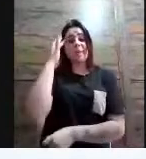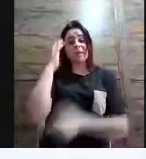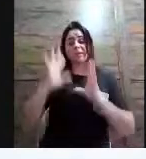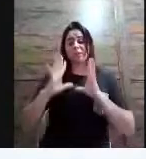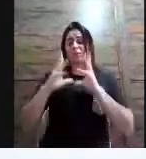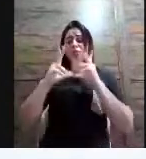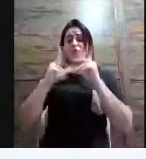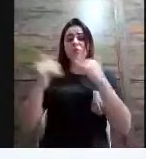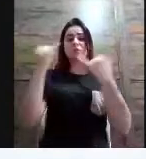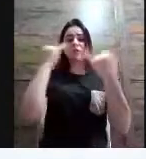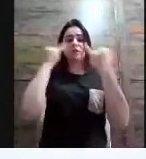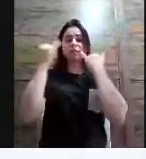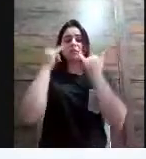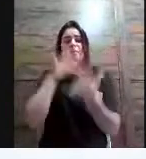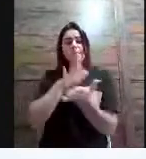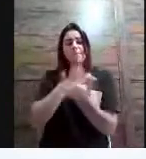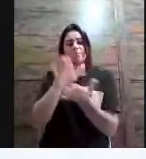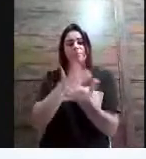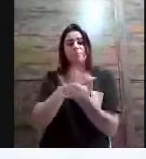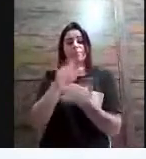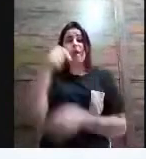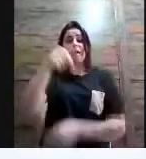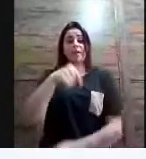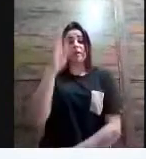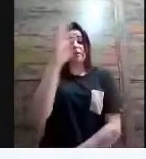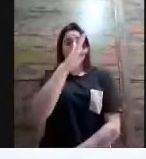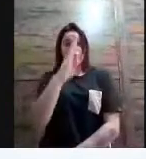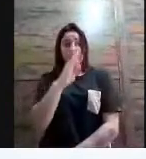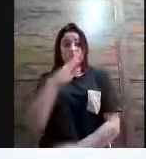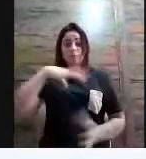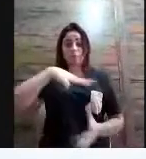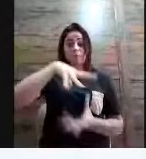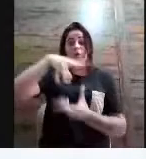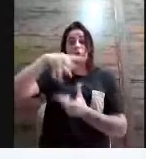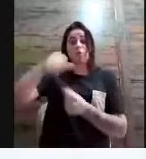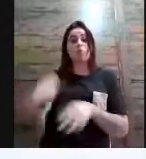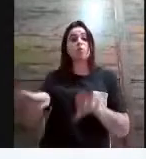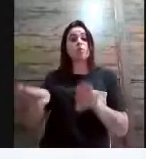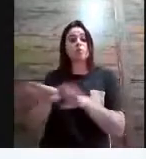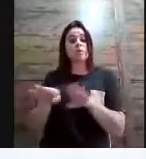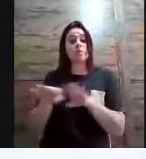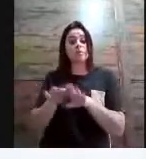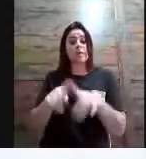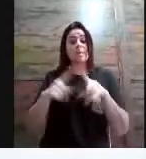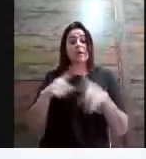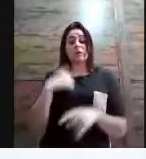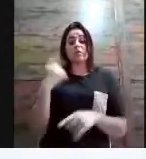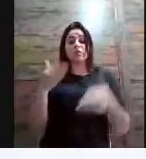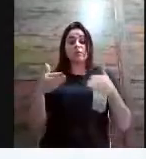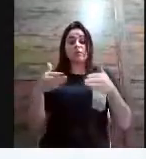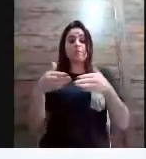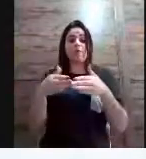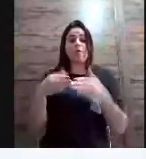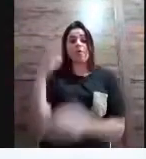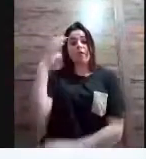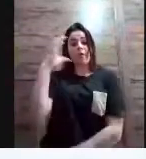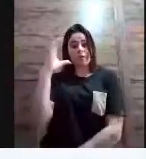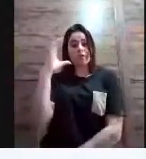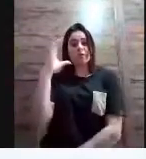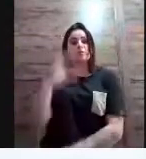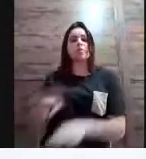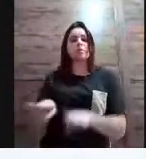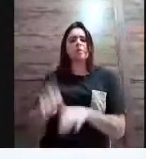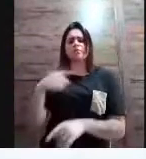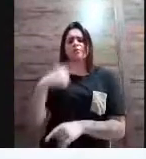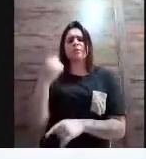amanhã, tanto Certo. do Brasil quanto do Do mundo e o mundo. de Curitiba, mas é fácil as pessoas depois procurarem